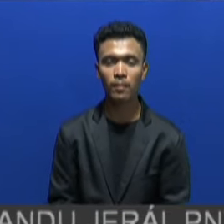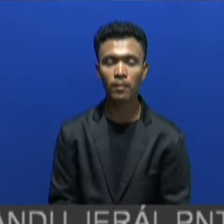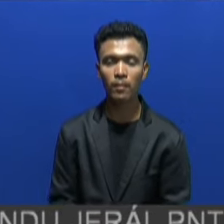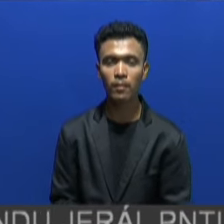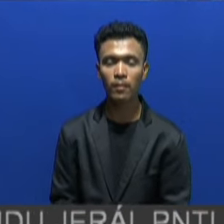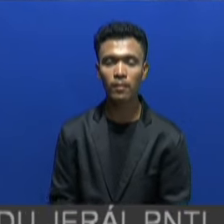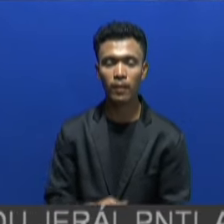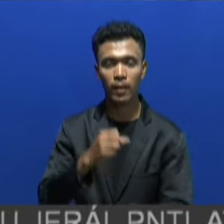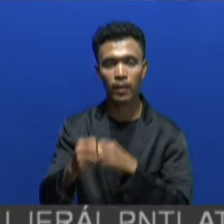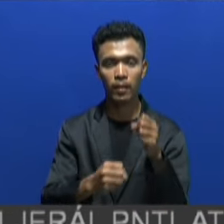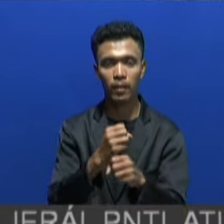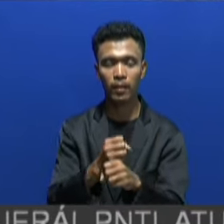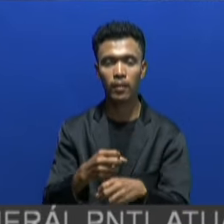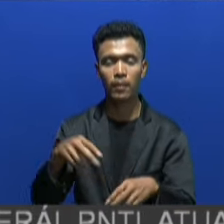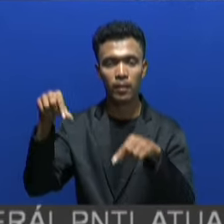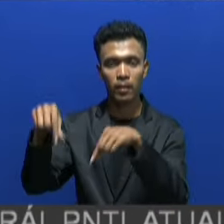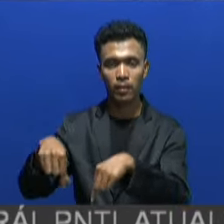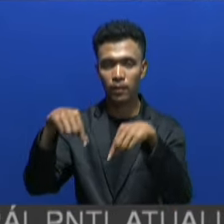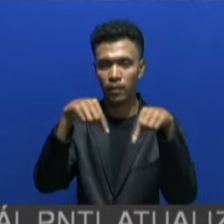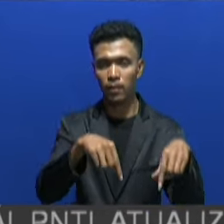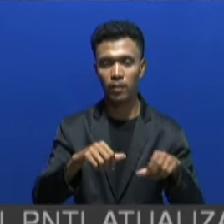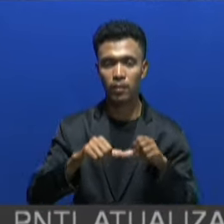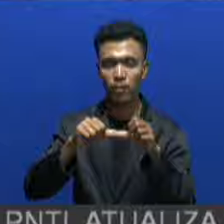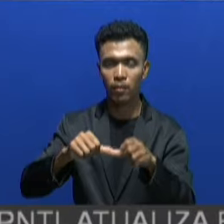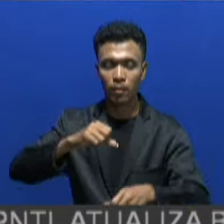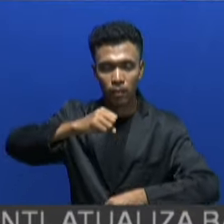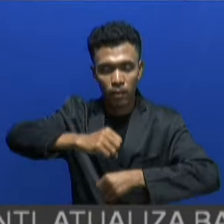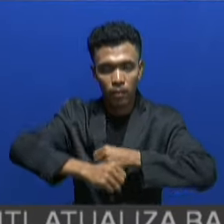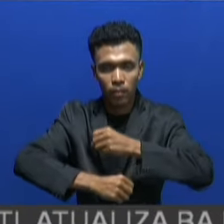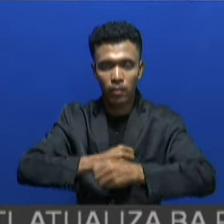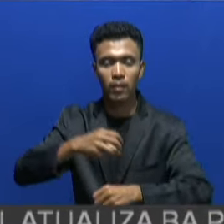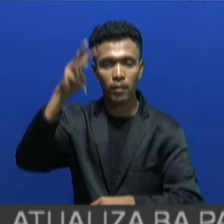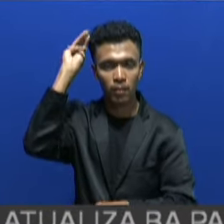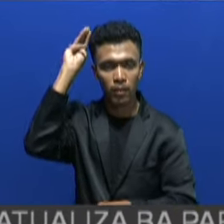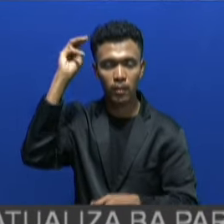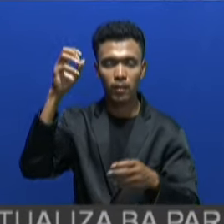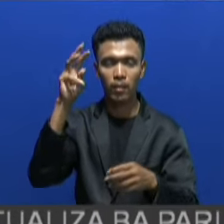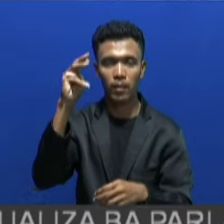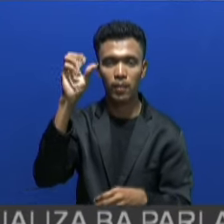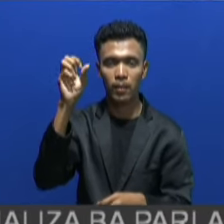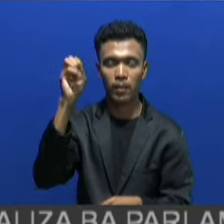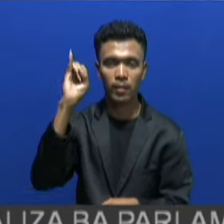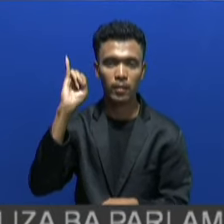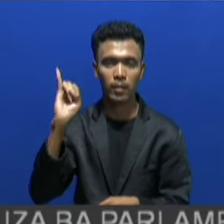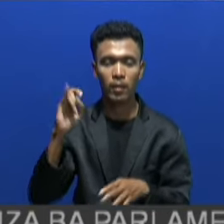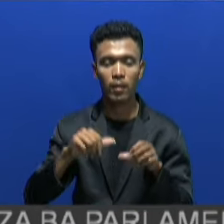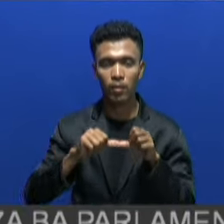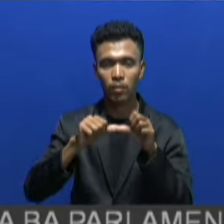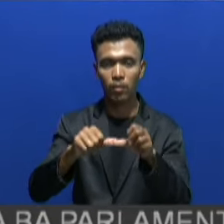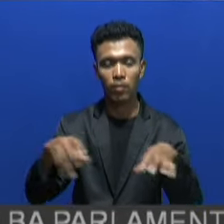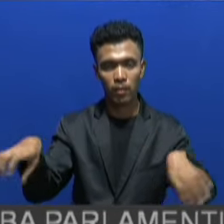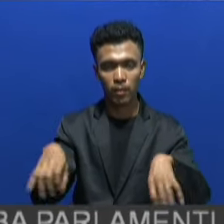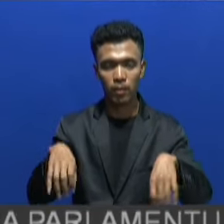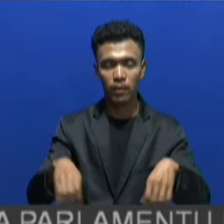Também o caratinan, mais bem deficiente balon continua a halerik. O Ministério Solidariedade Social no Inclusão continua